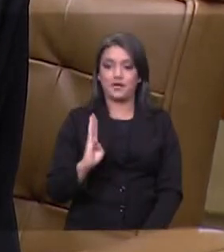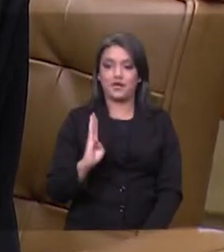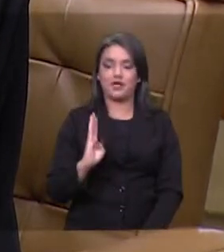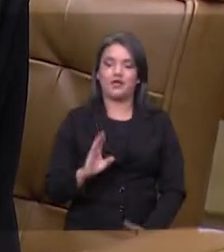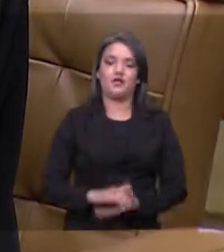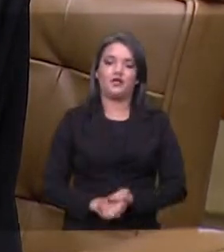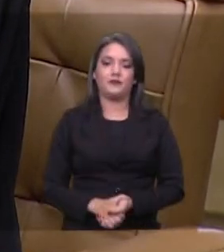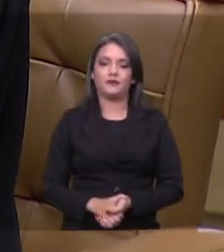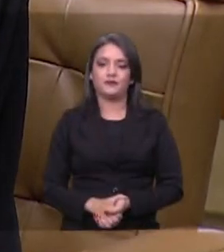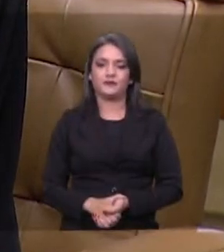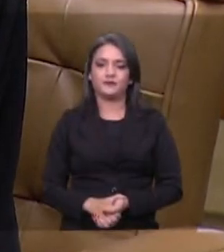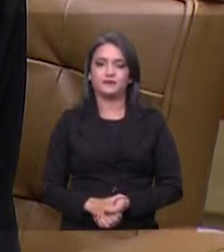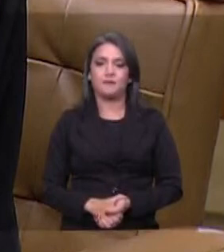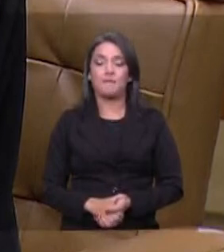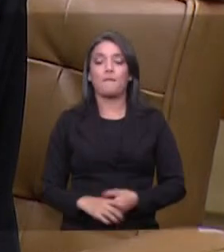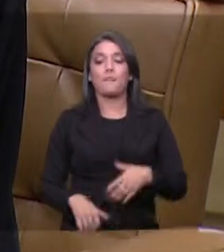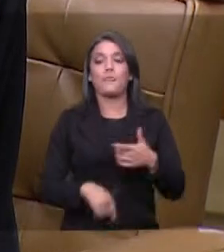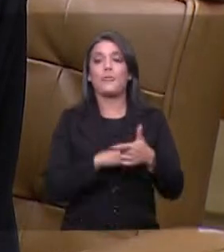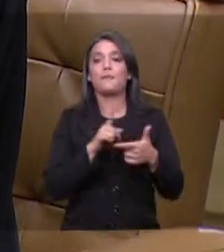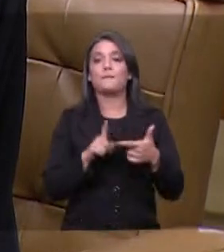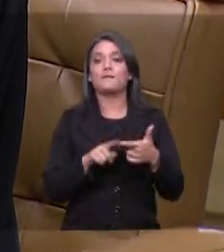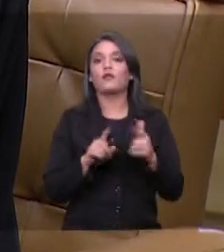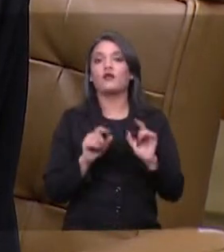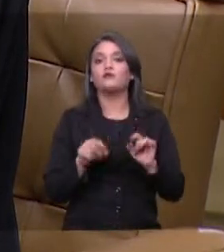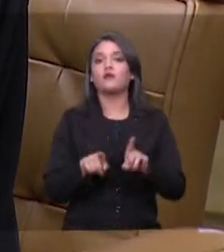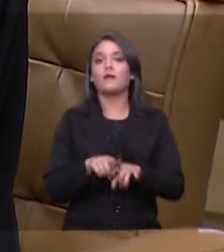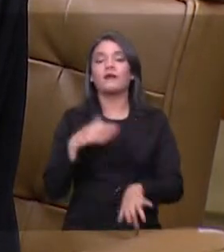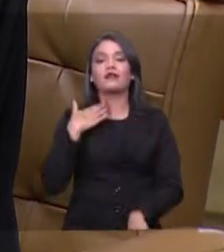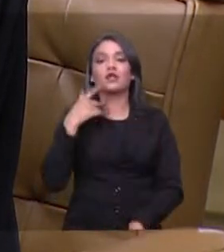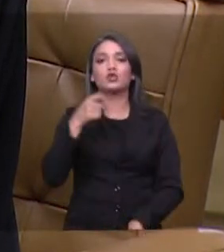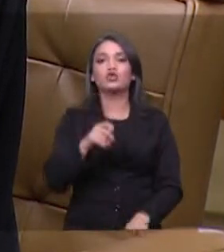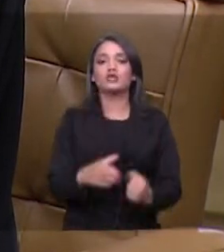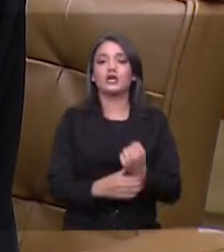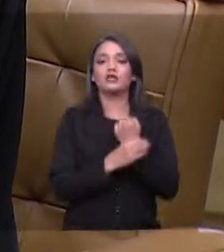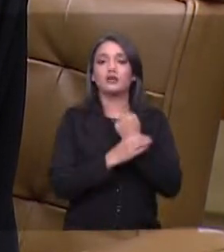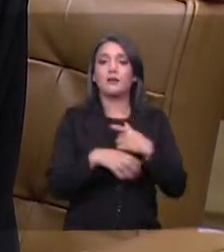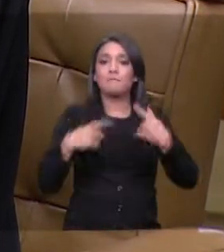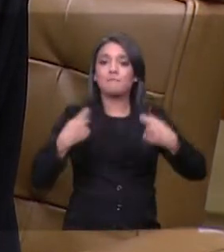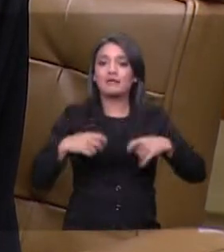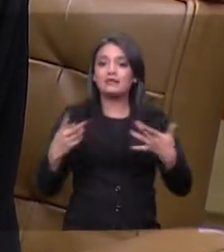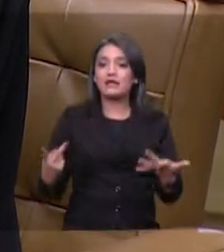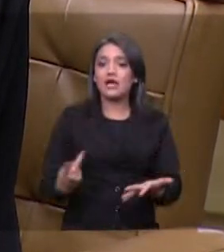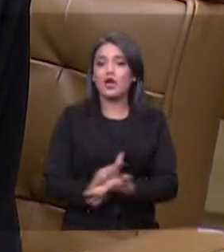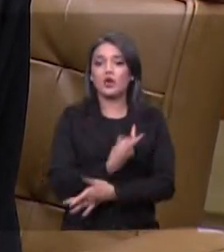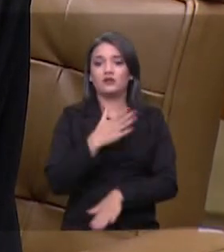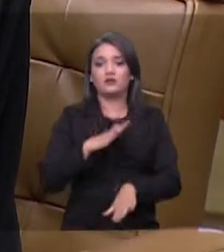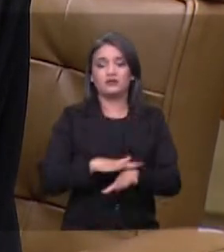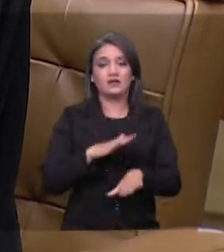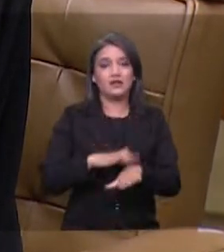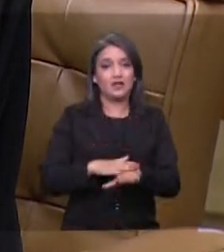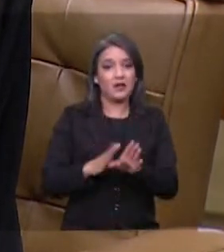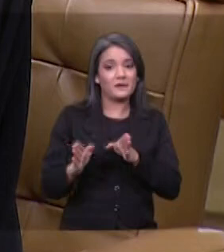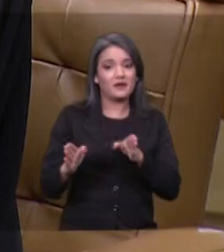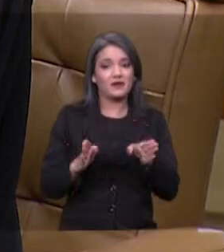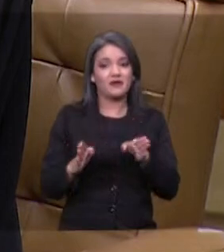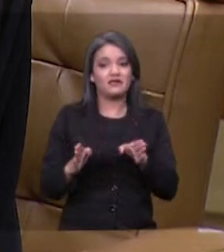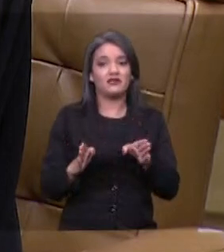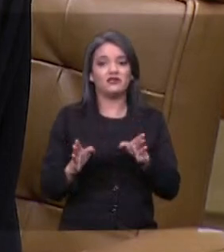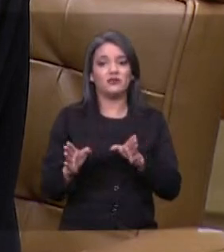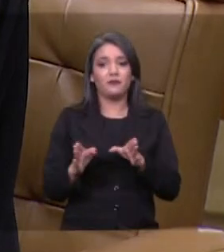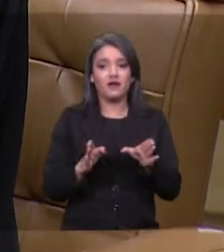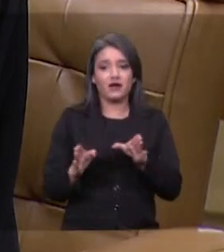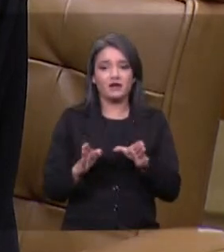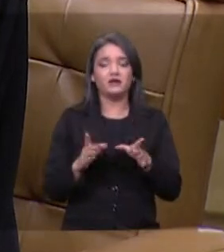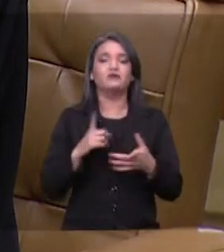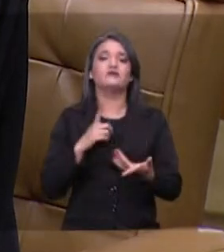lei. Segundo, a implementação desse instituto deve ocorrer em prazo razoável, que entendo ser de